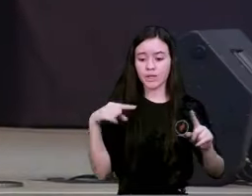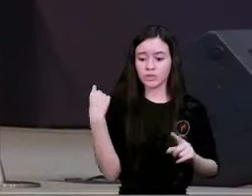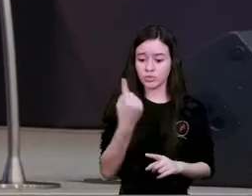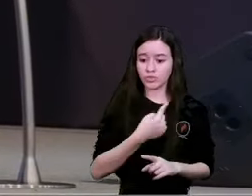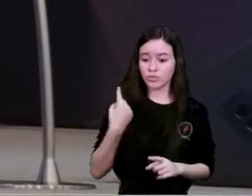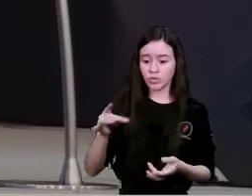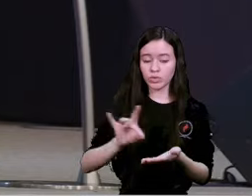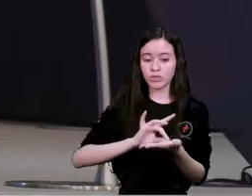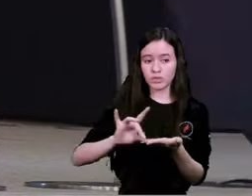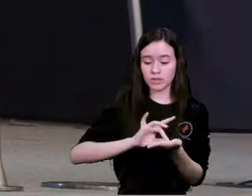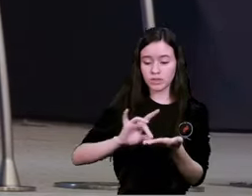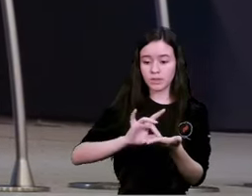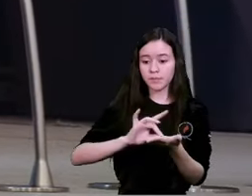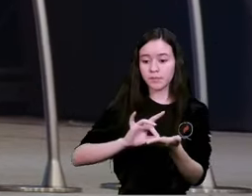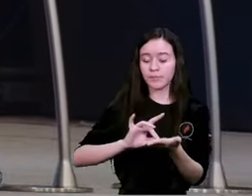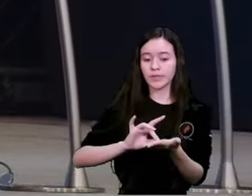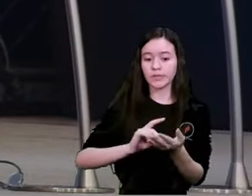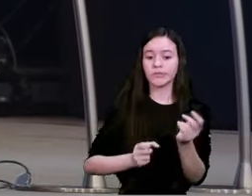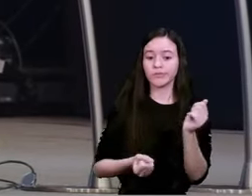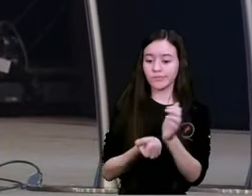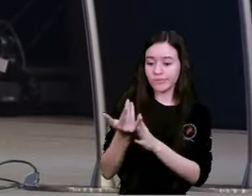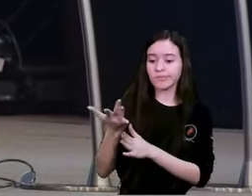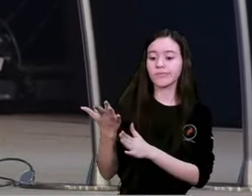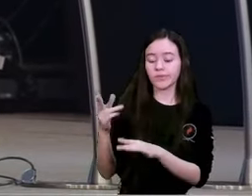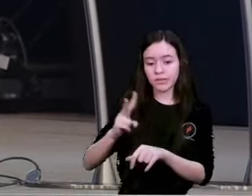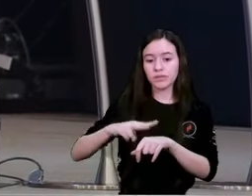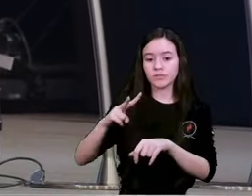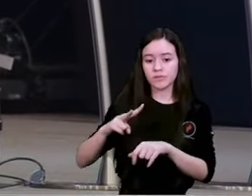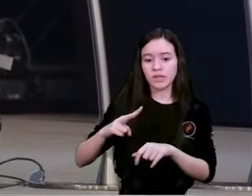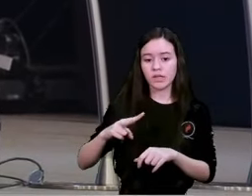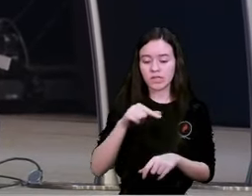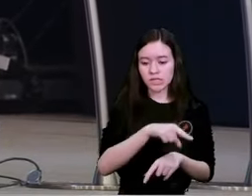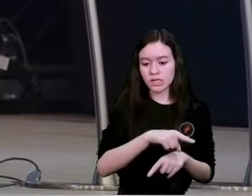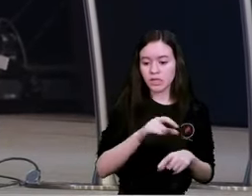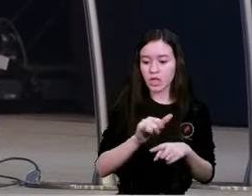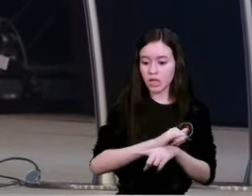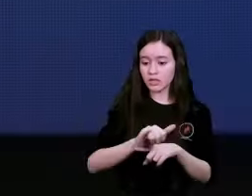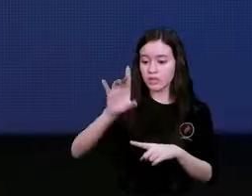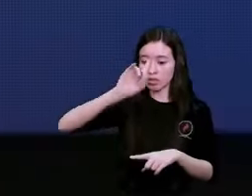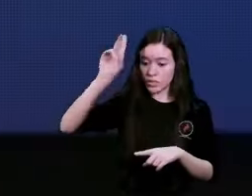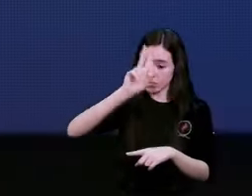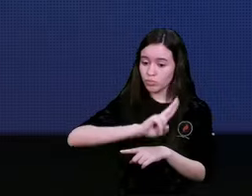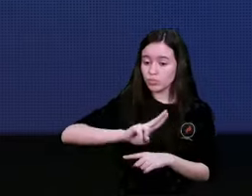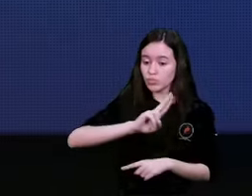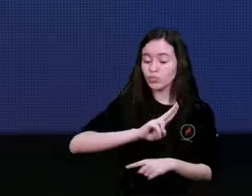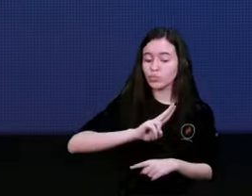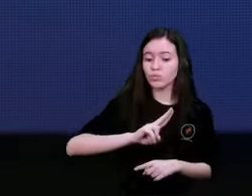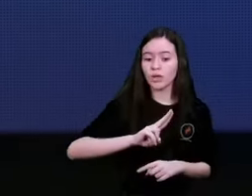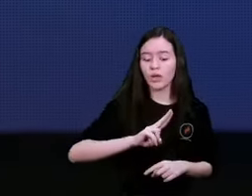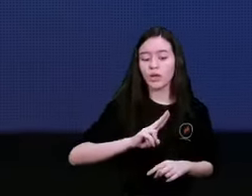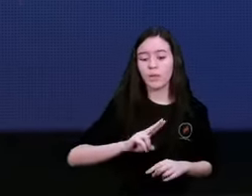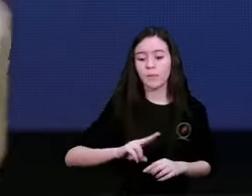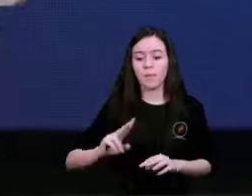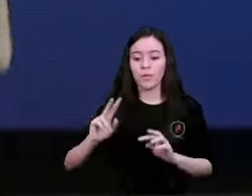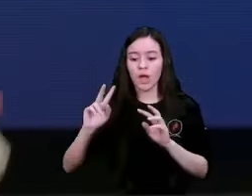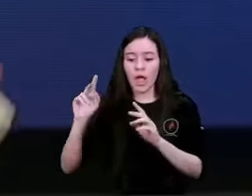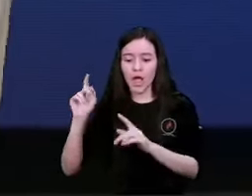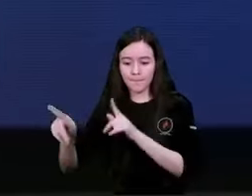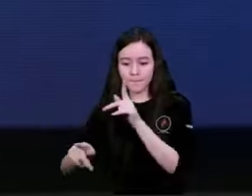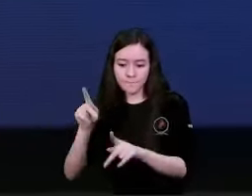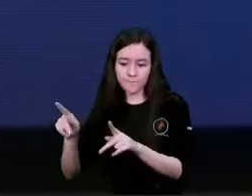nossos inimigos, por diversas vezes, são instrumentos que Deus usa para trazer o homem para o centro